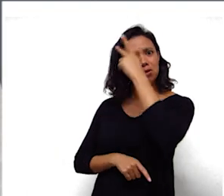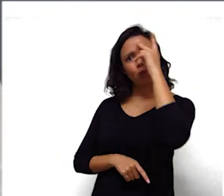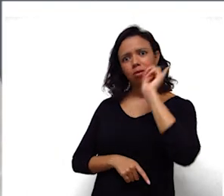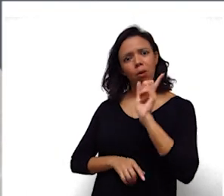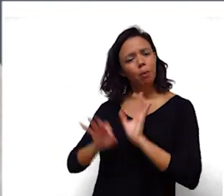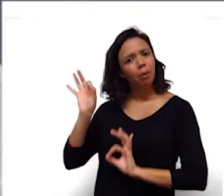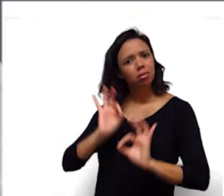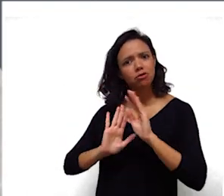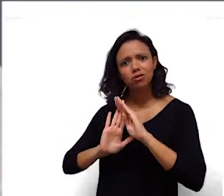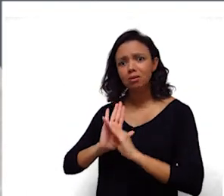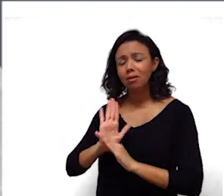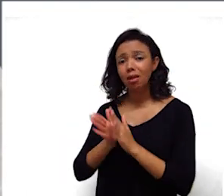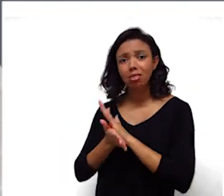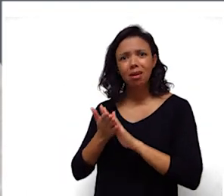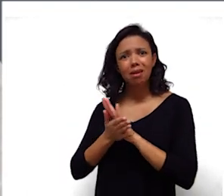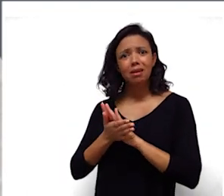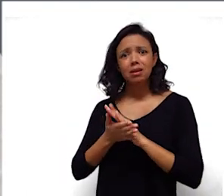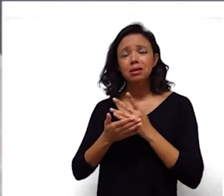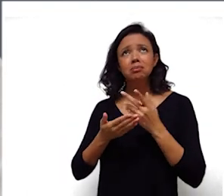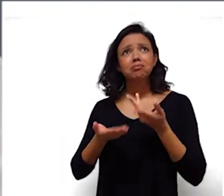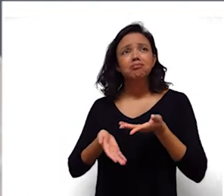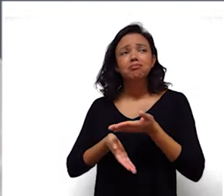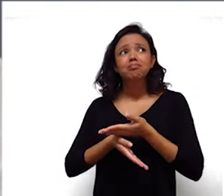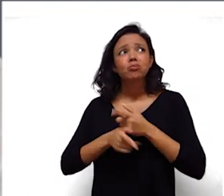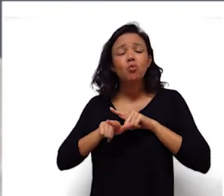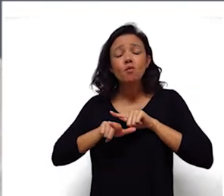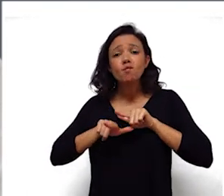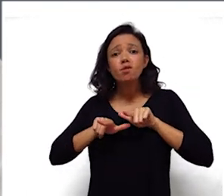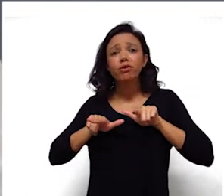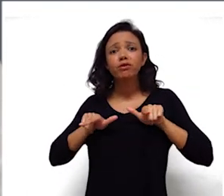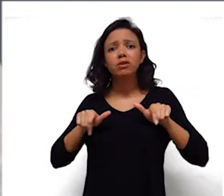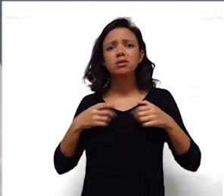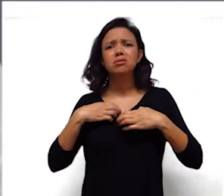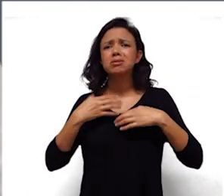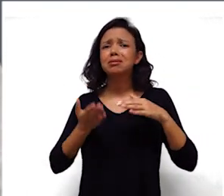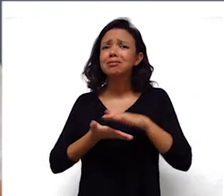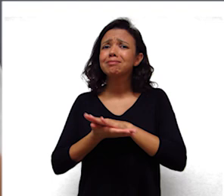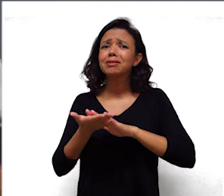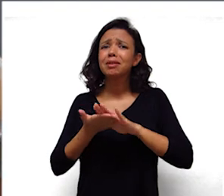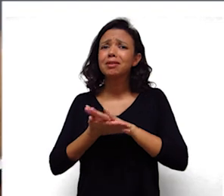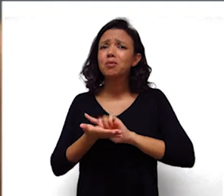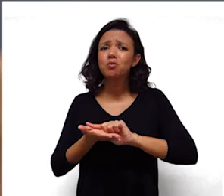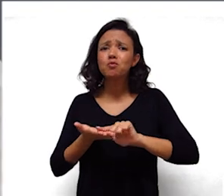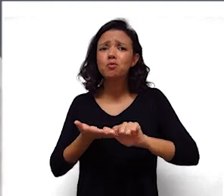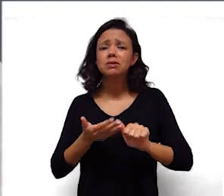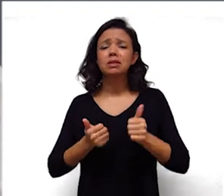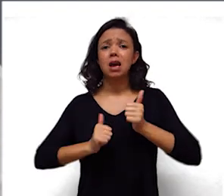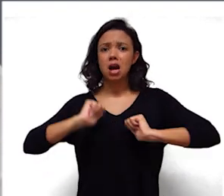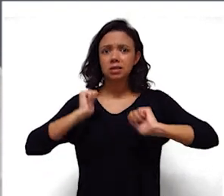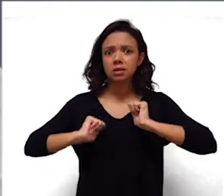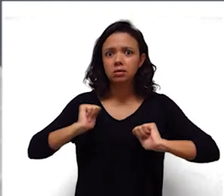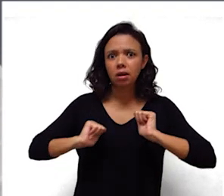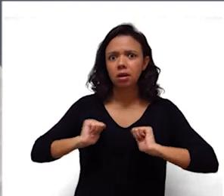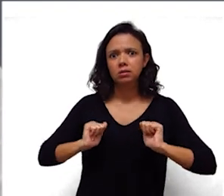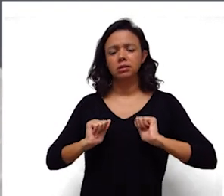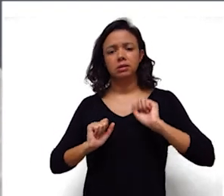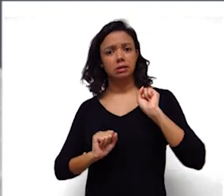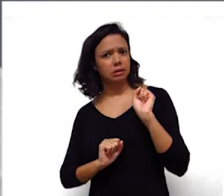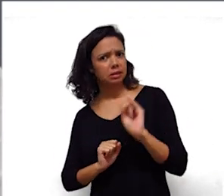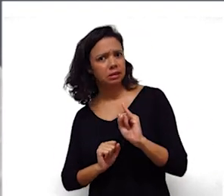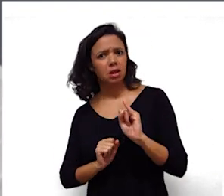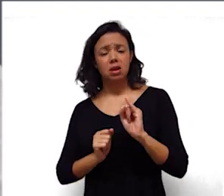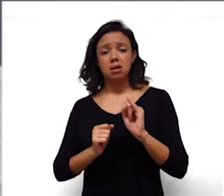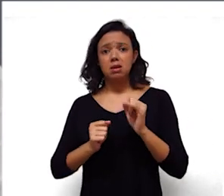sentindo mais ansiedade. Alguns dos fatores que trazem ansiedade, né? A falta de